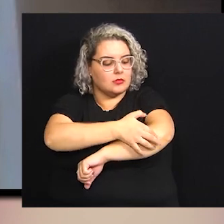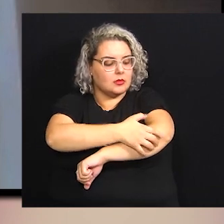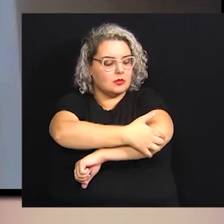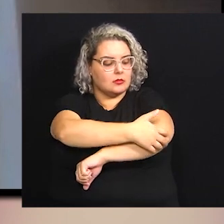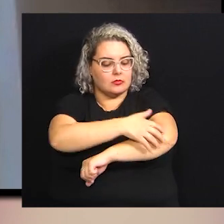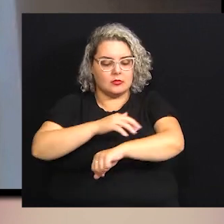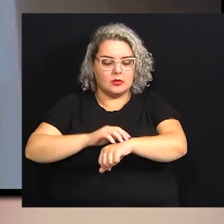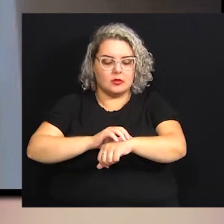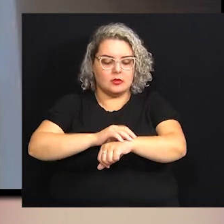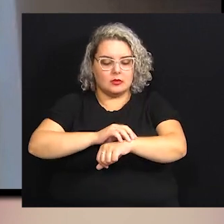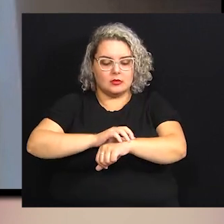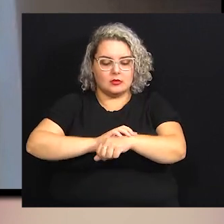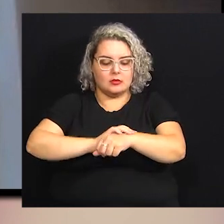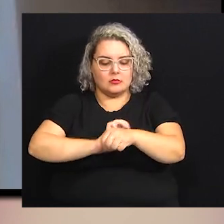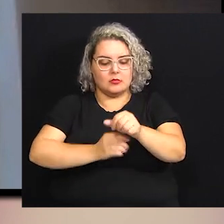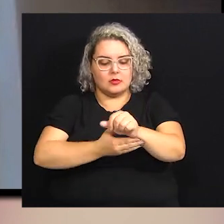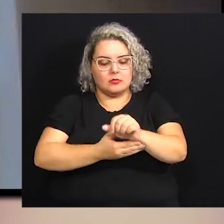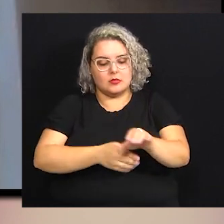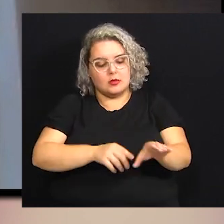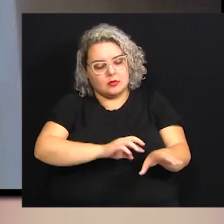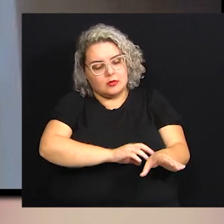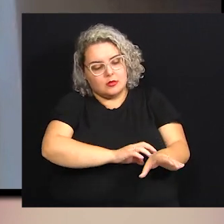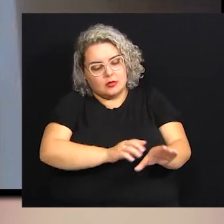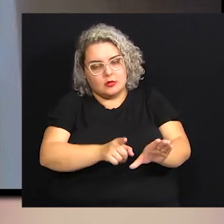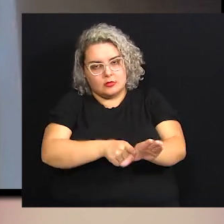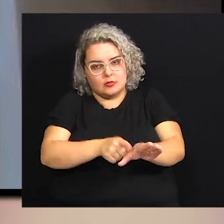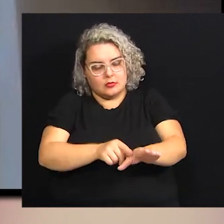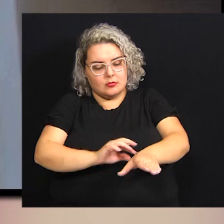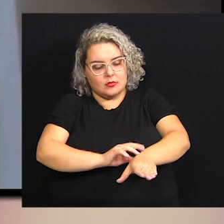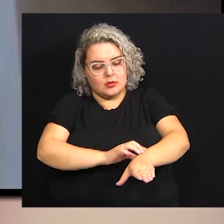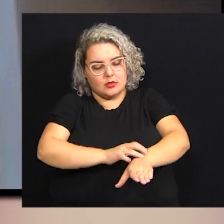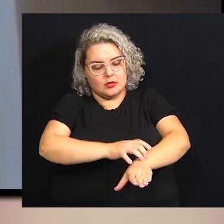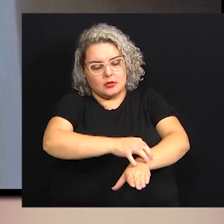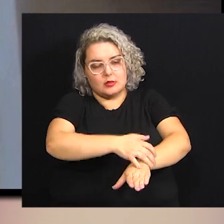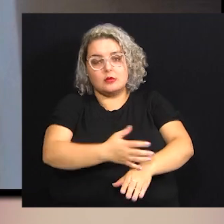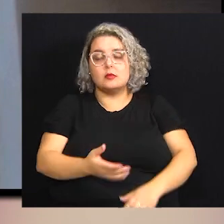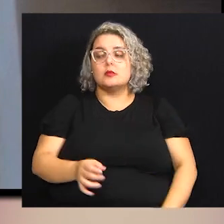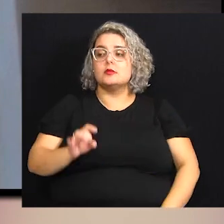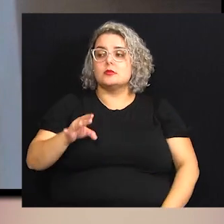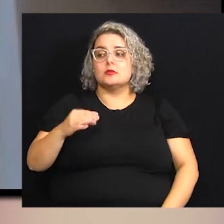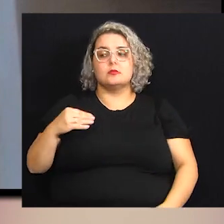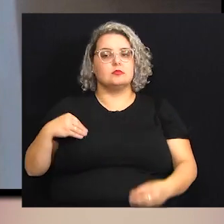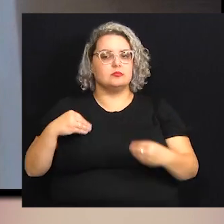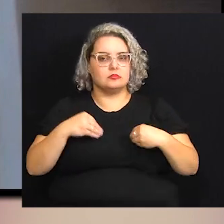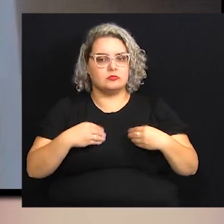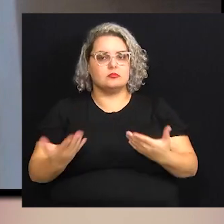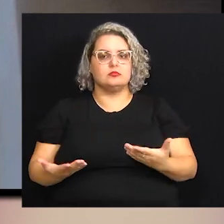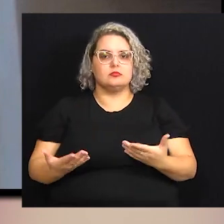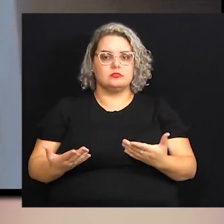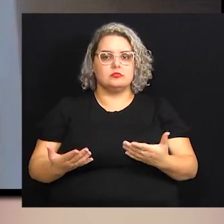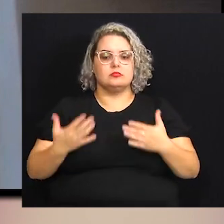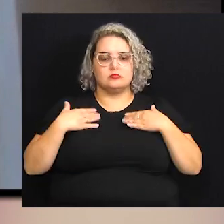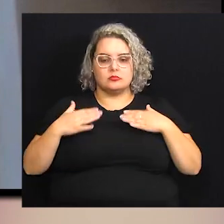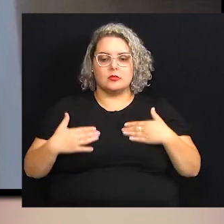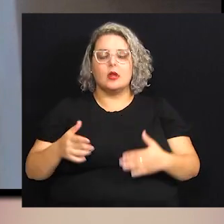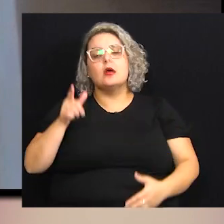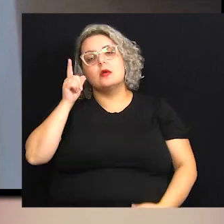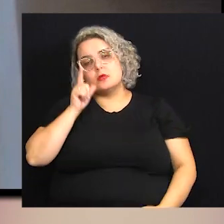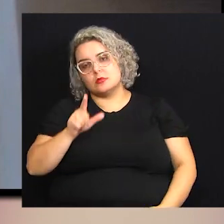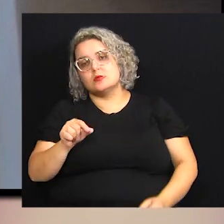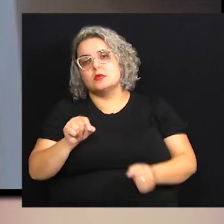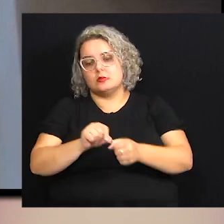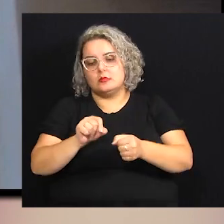palpar, próximo ao punho, ao tornozelo. E a partir desse momento, só com o exame físico, você